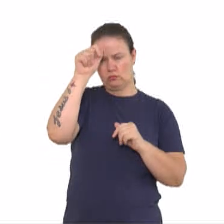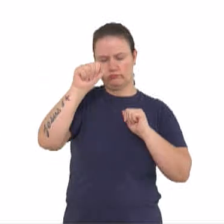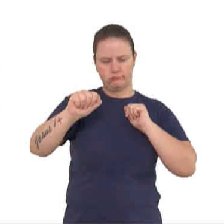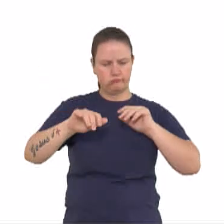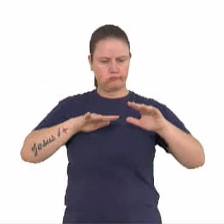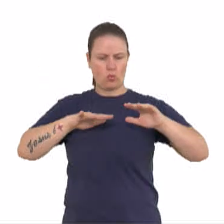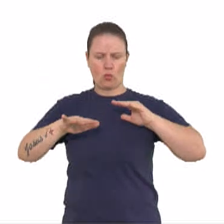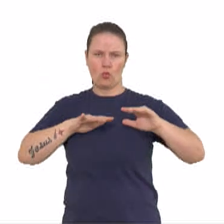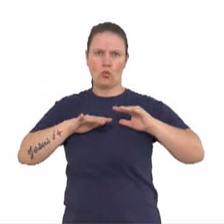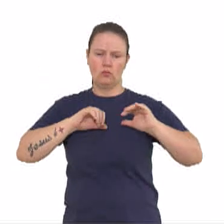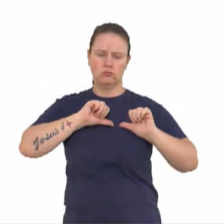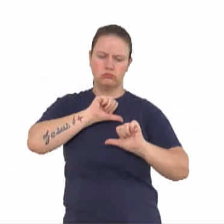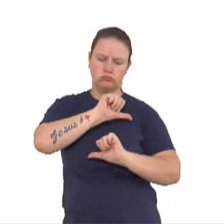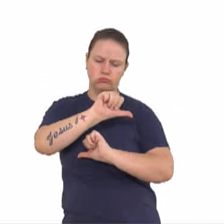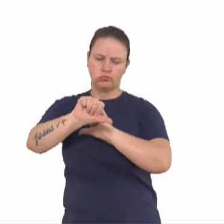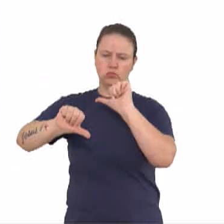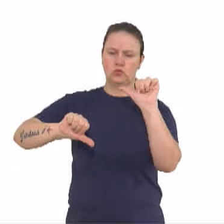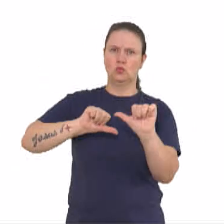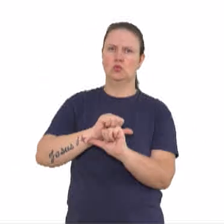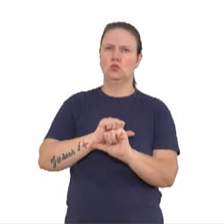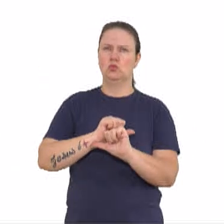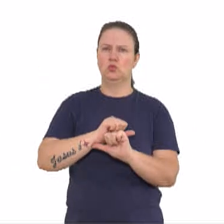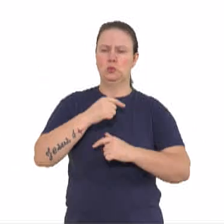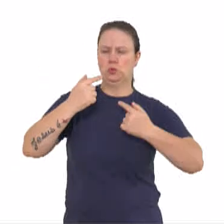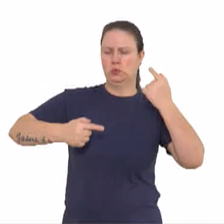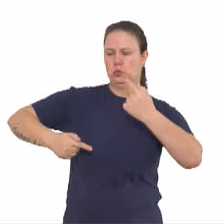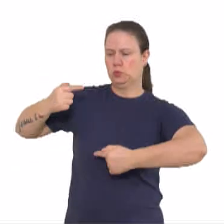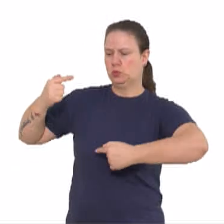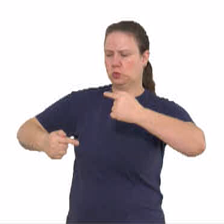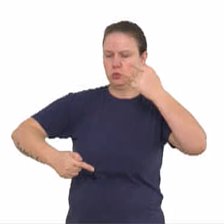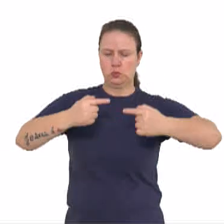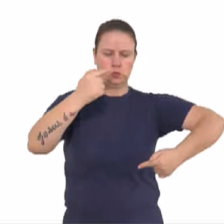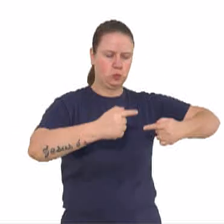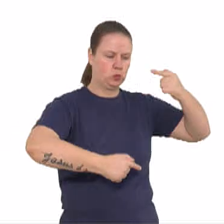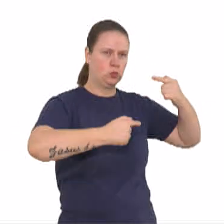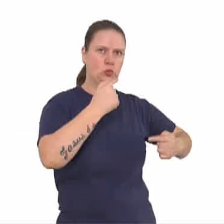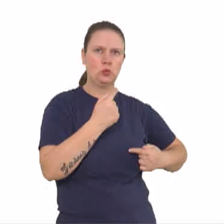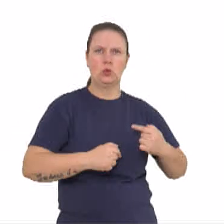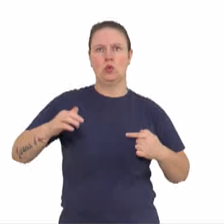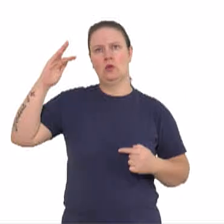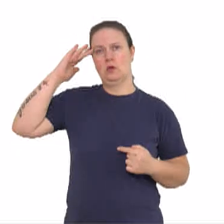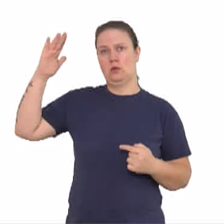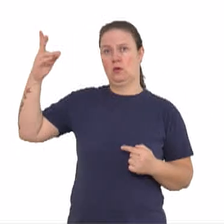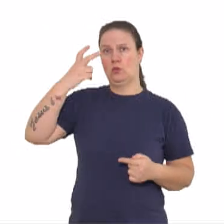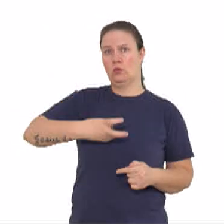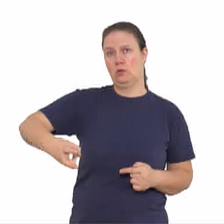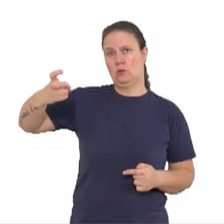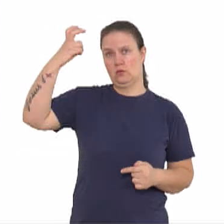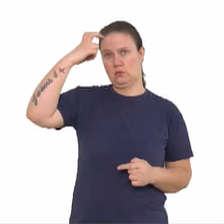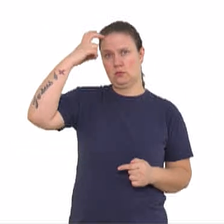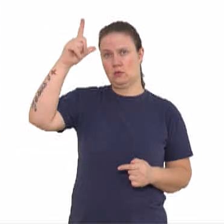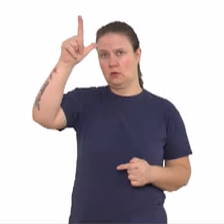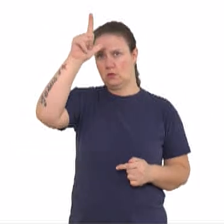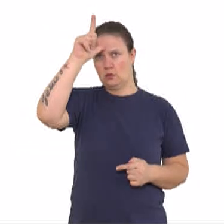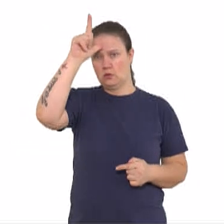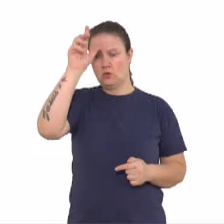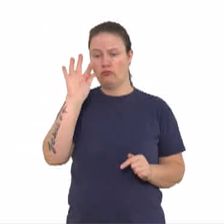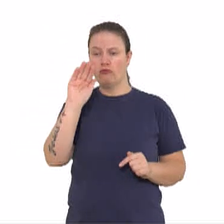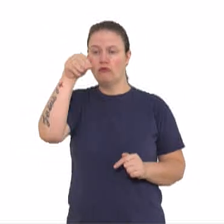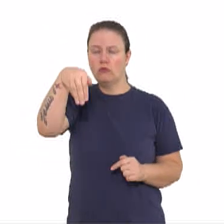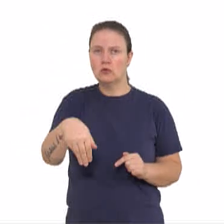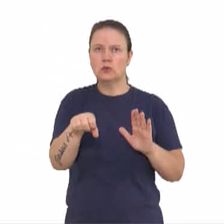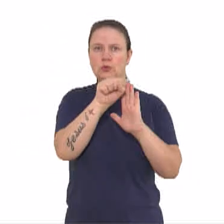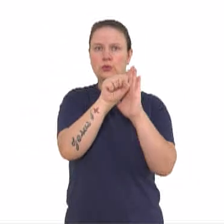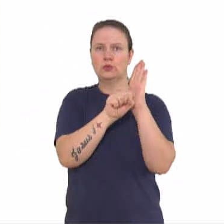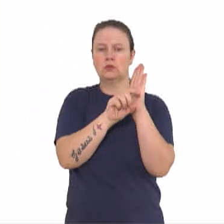filosófico marcado por intensas discussões filosóficas entre pensadores de cultura alemã do final do século XVIII